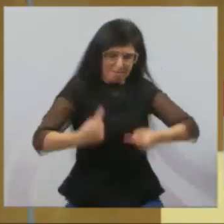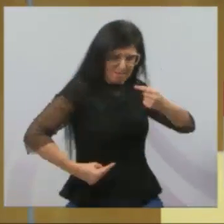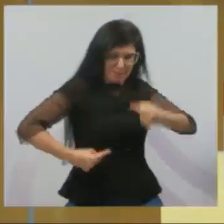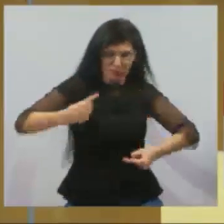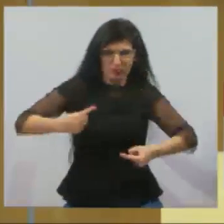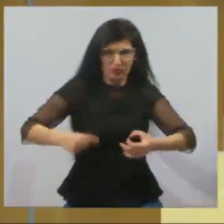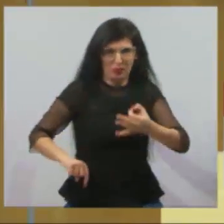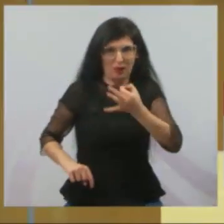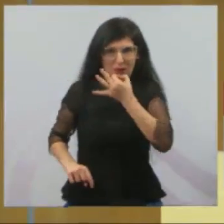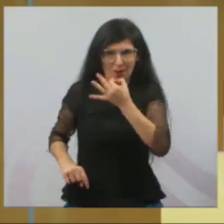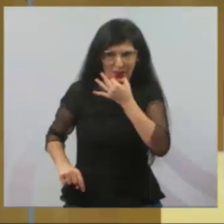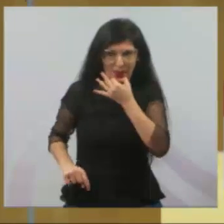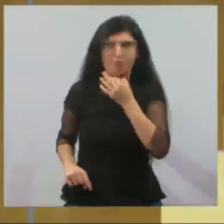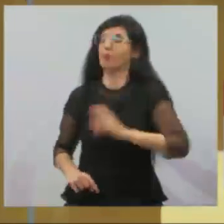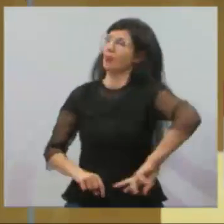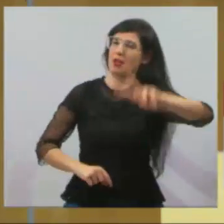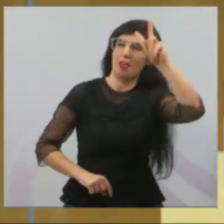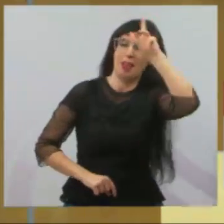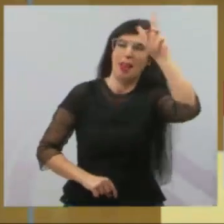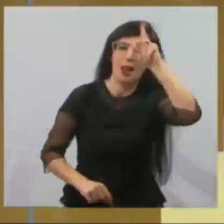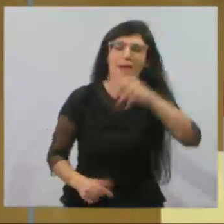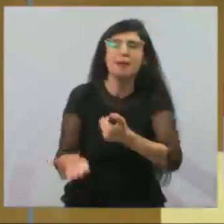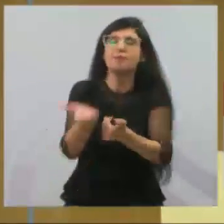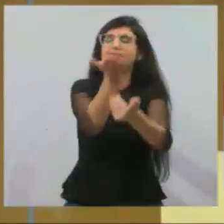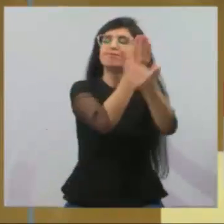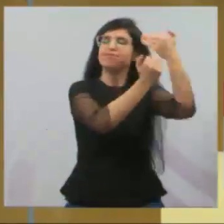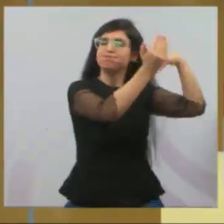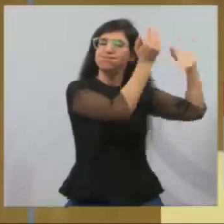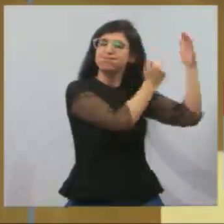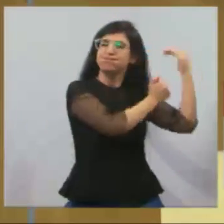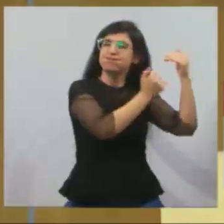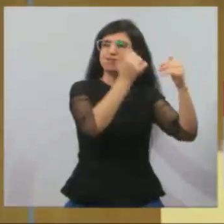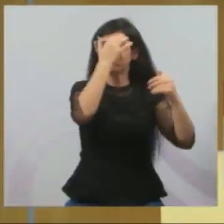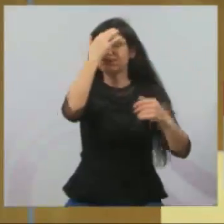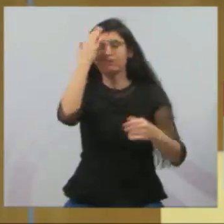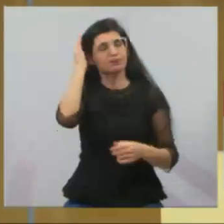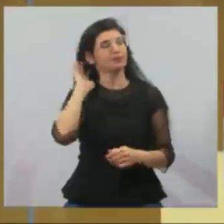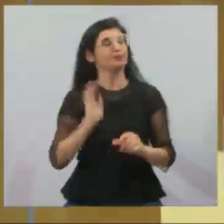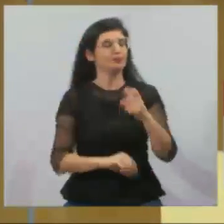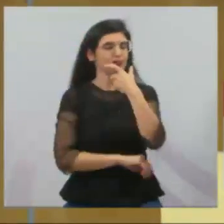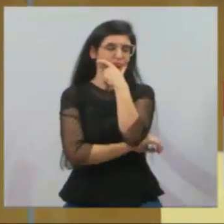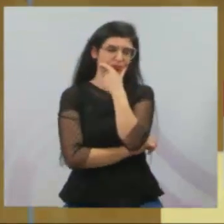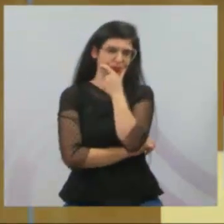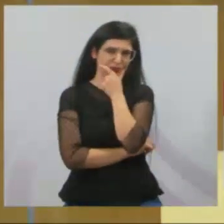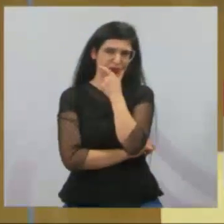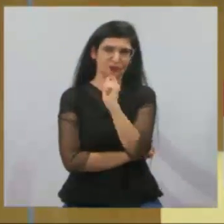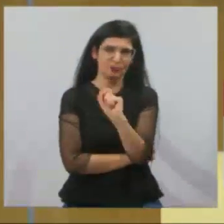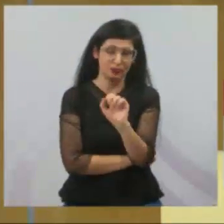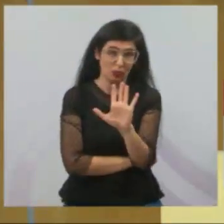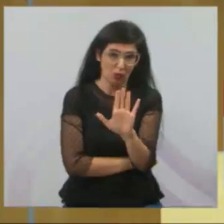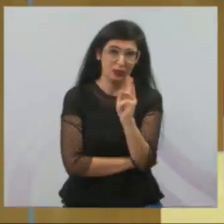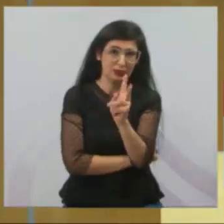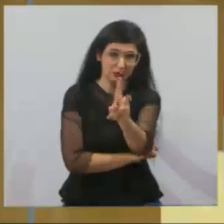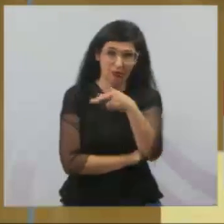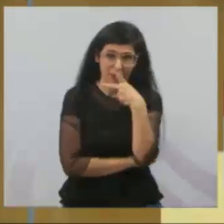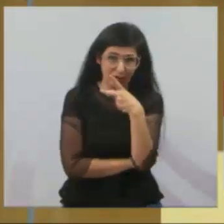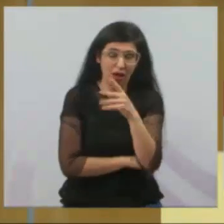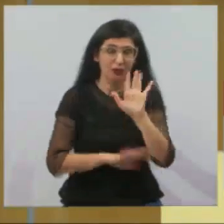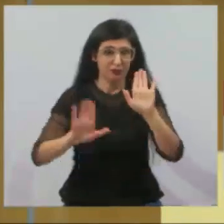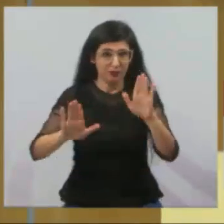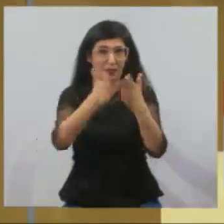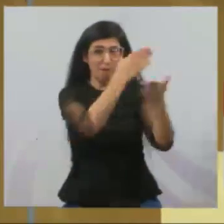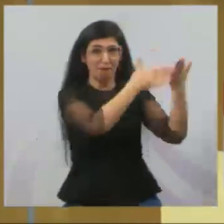Precisamos voltar um pouquinho atrás, né, e ver que isso aqui é resultado de um processo que eu sempre digo o seguinte: o que começa